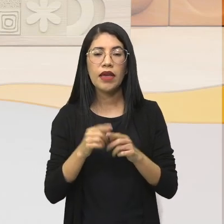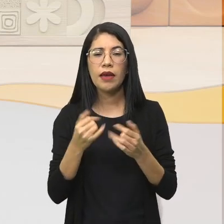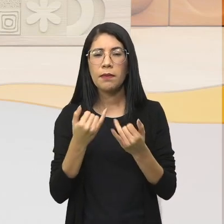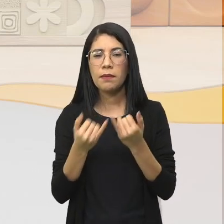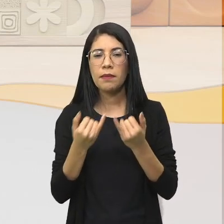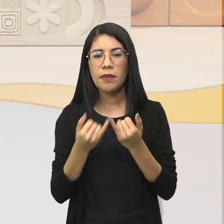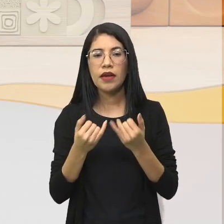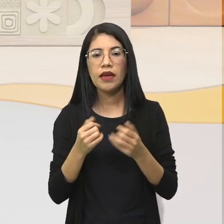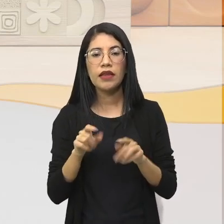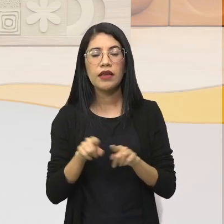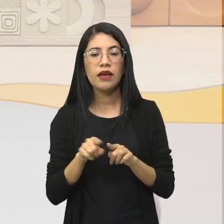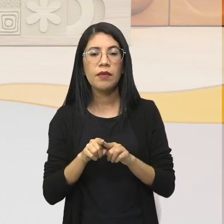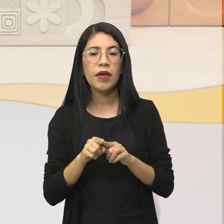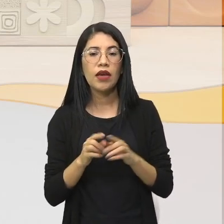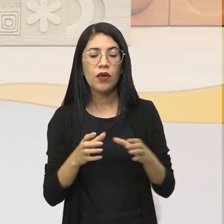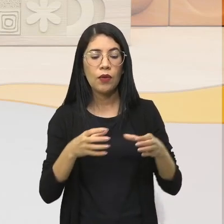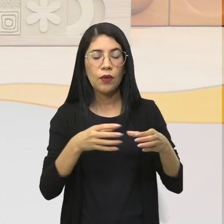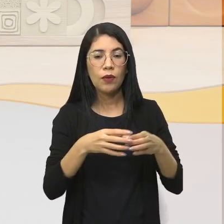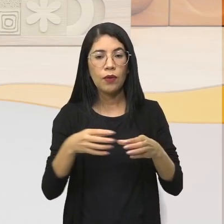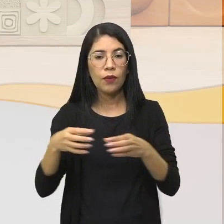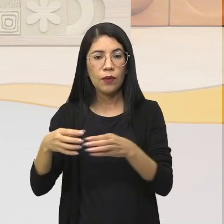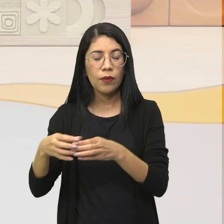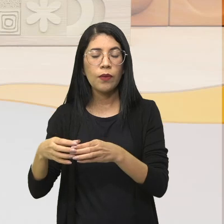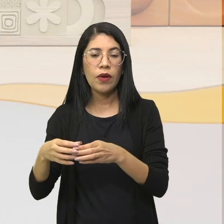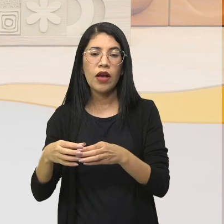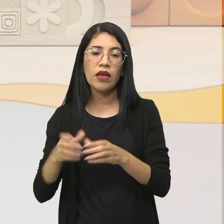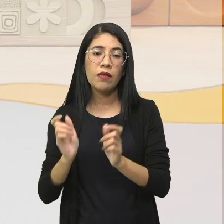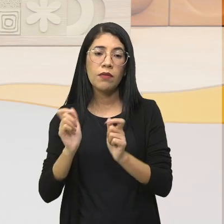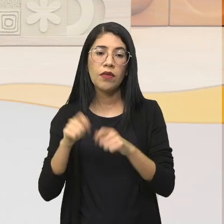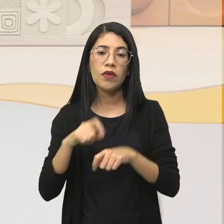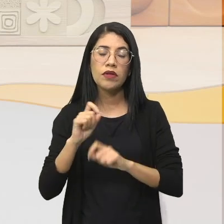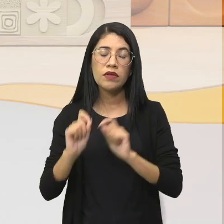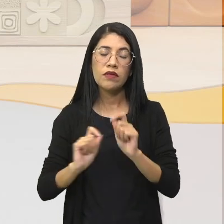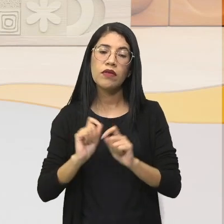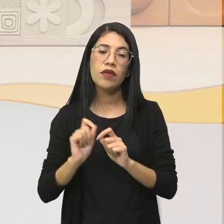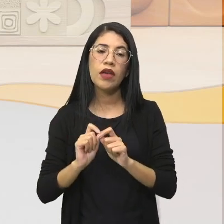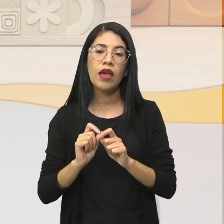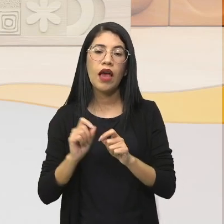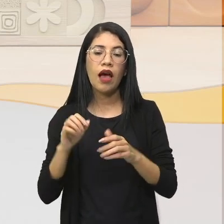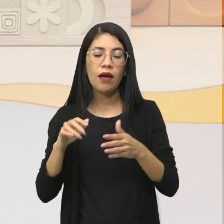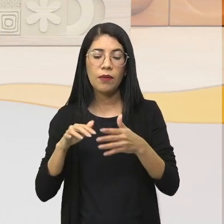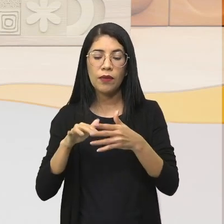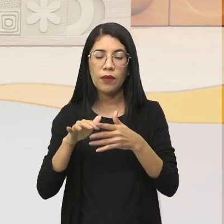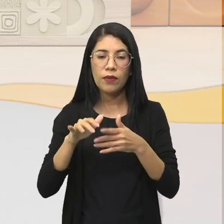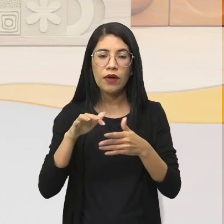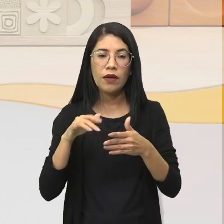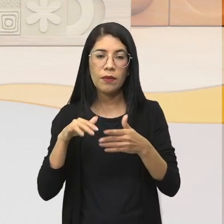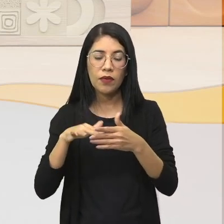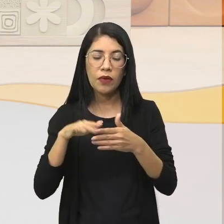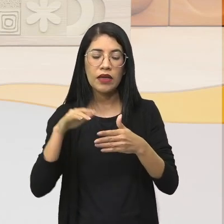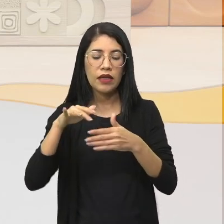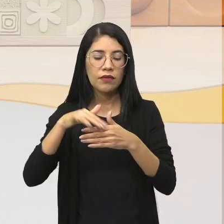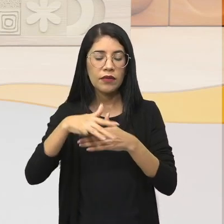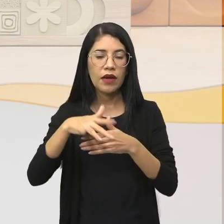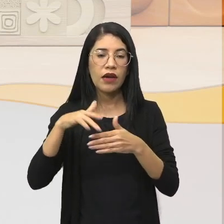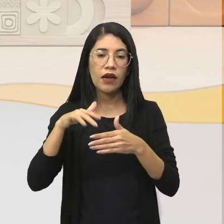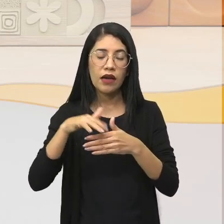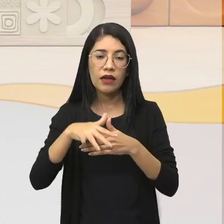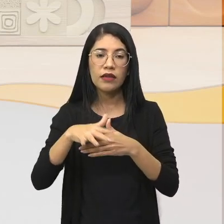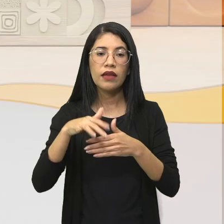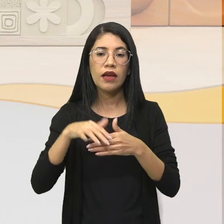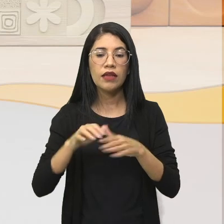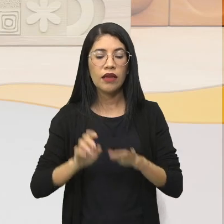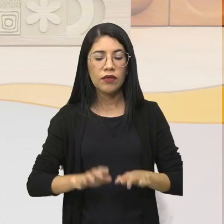são construídos eclusas e diques que vão permitir tanto a entrada quanto a saída de água durante